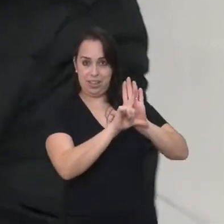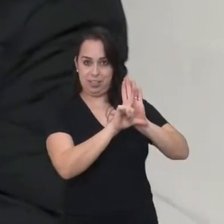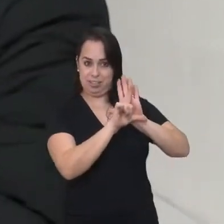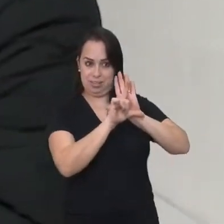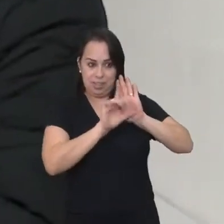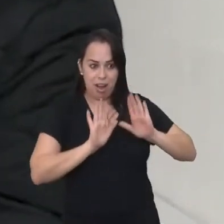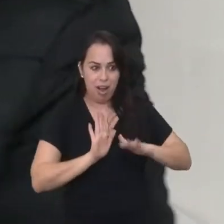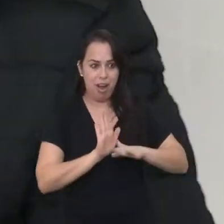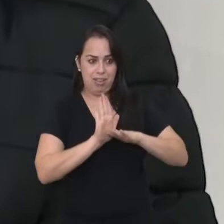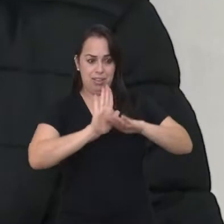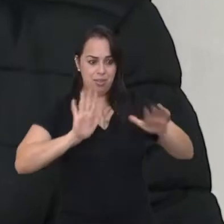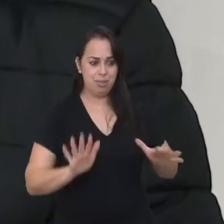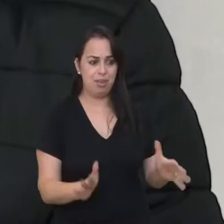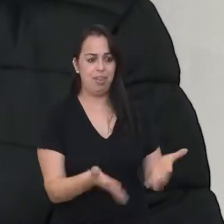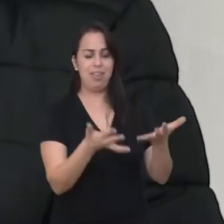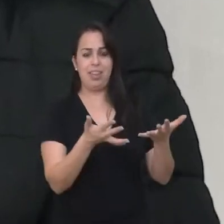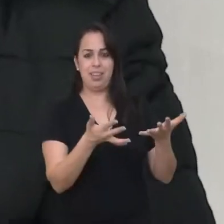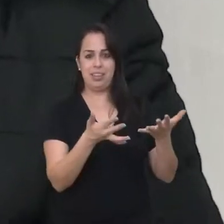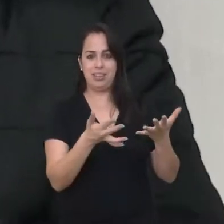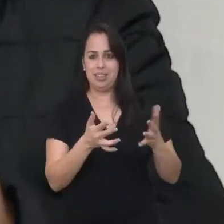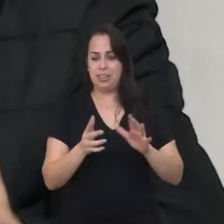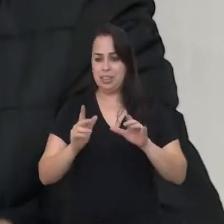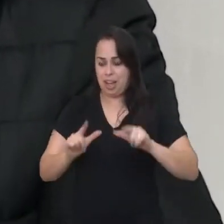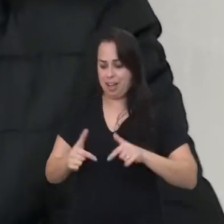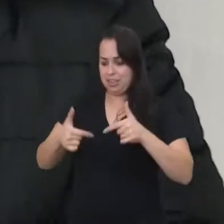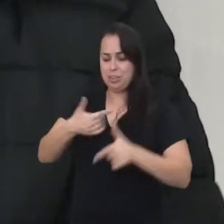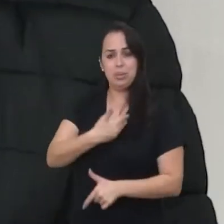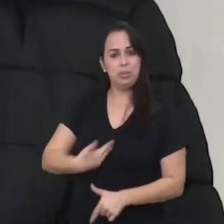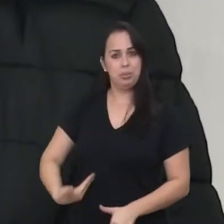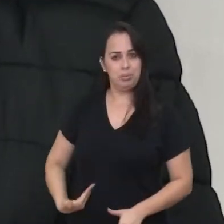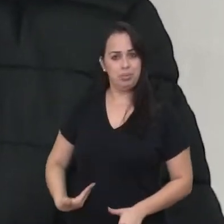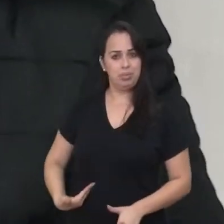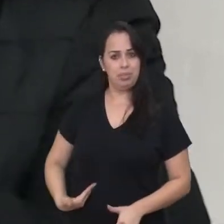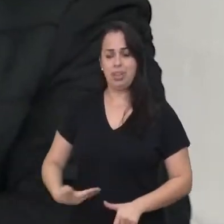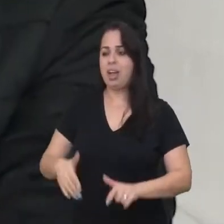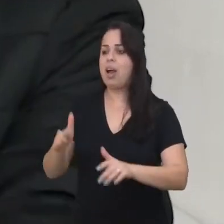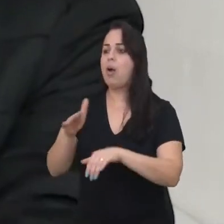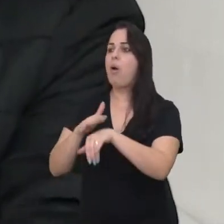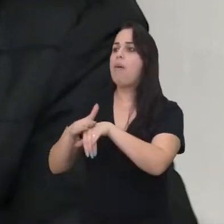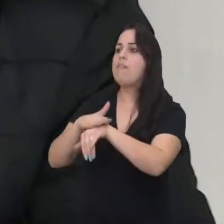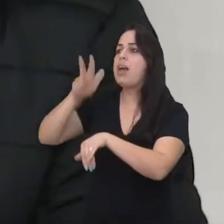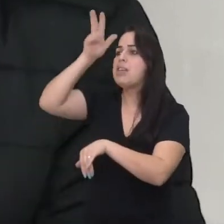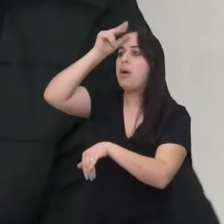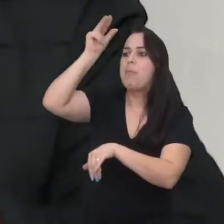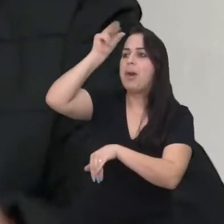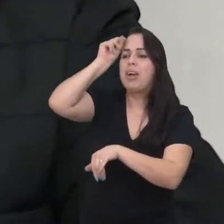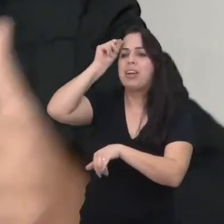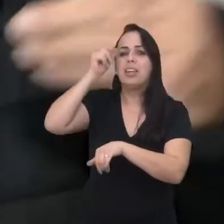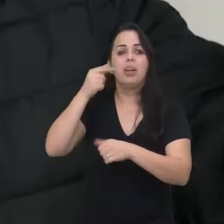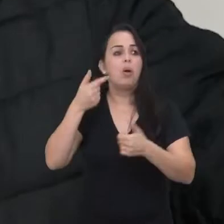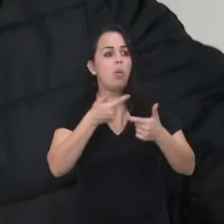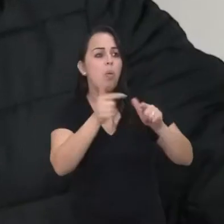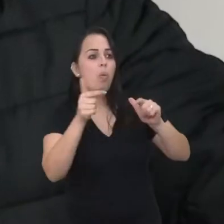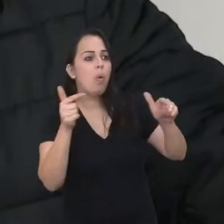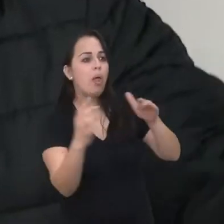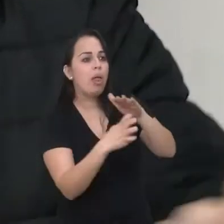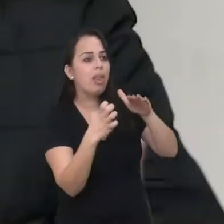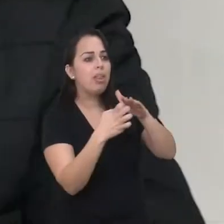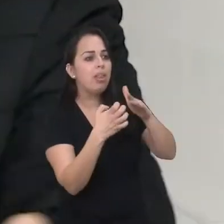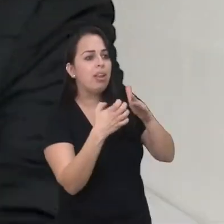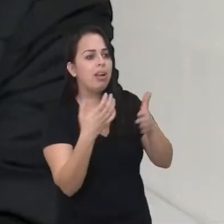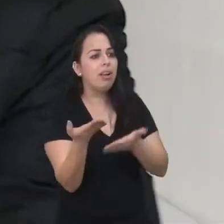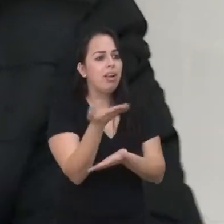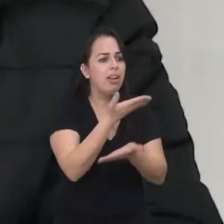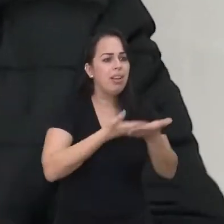que fortalece esse trabalho, faz políticas públicas, conversa com a prefeitura, conversa com outras entidades